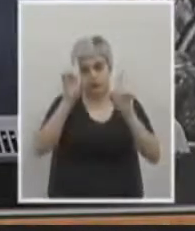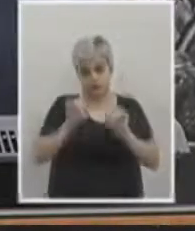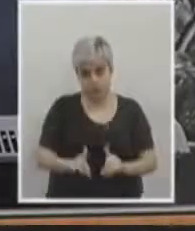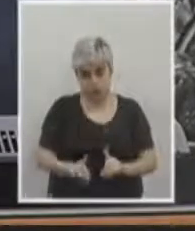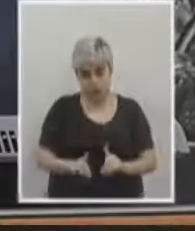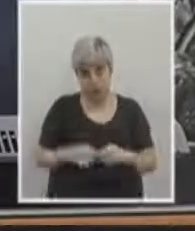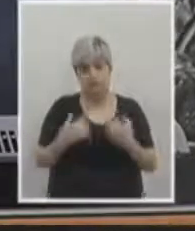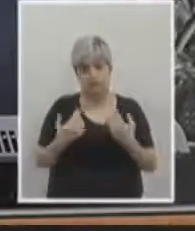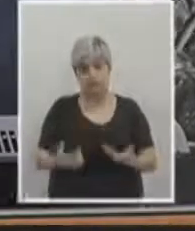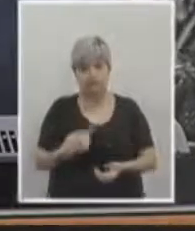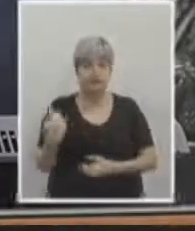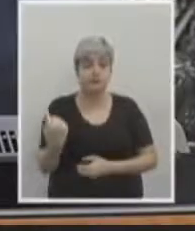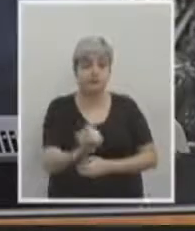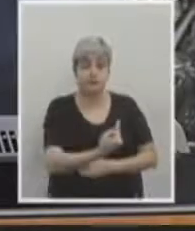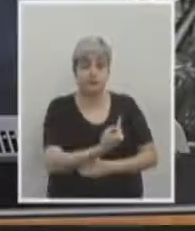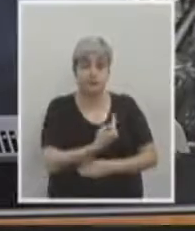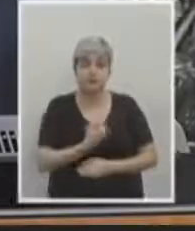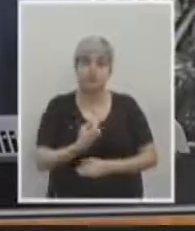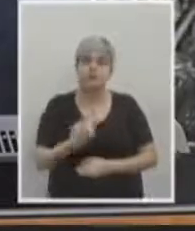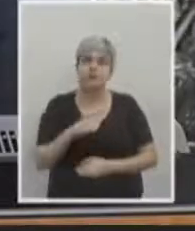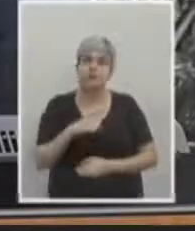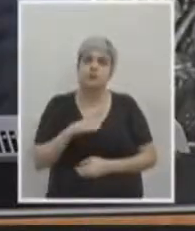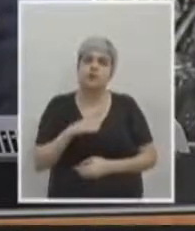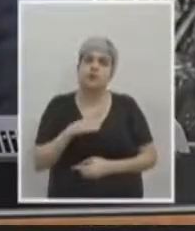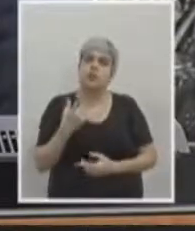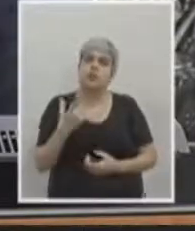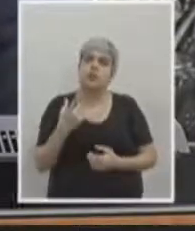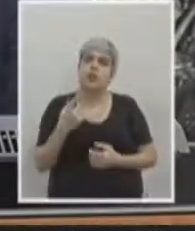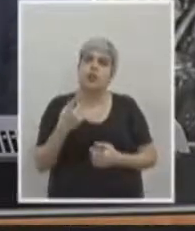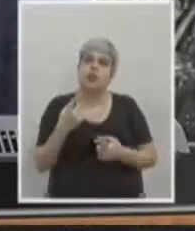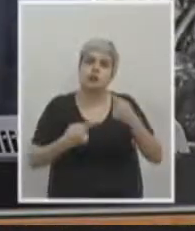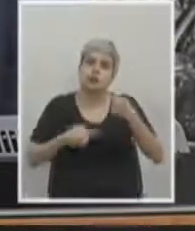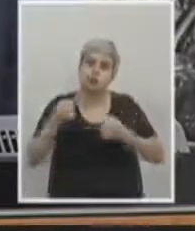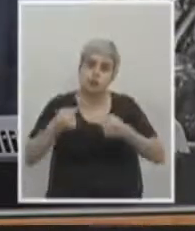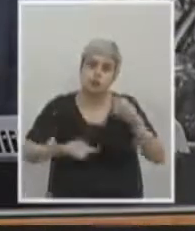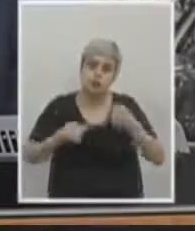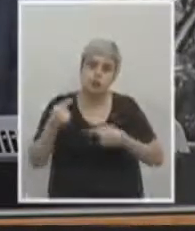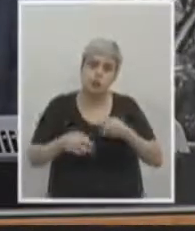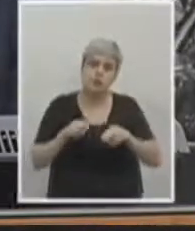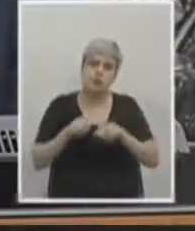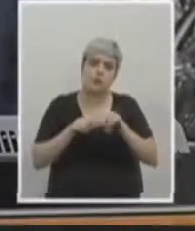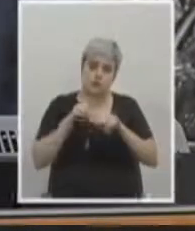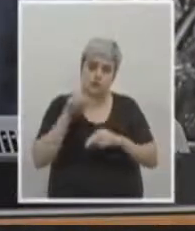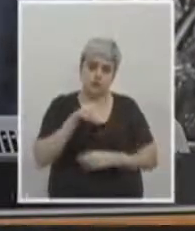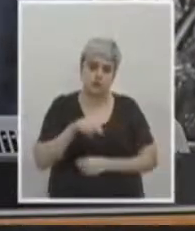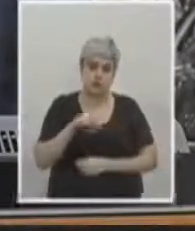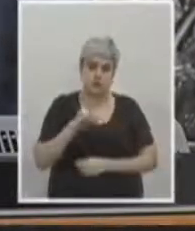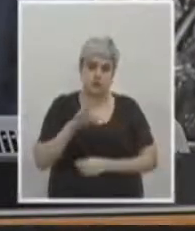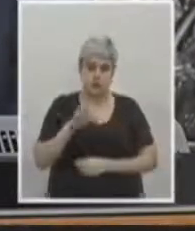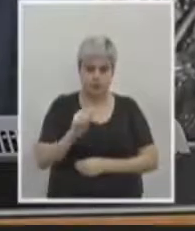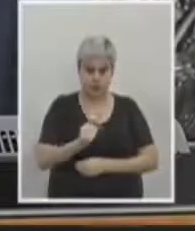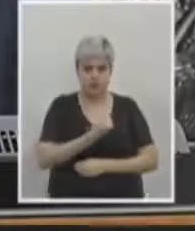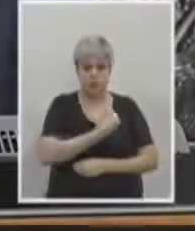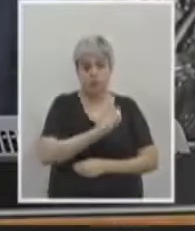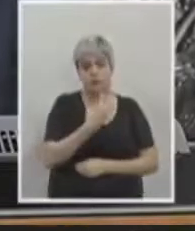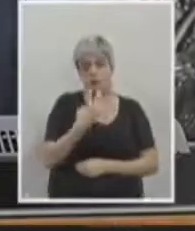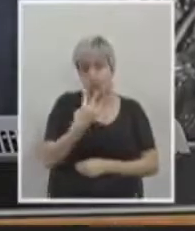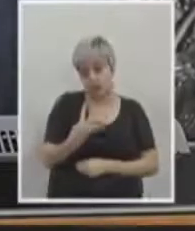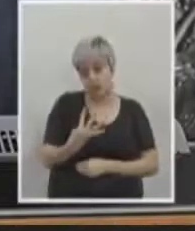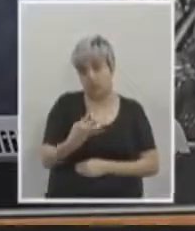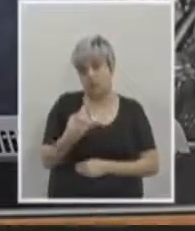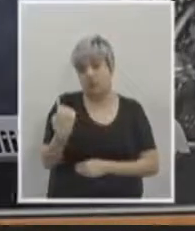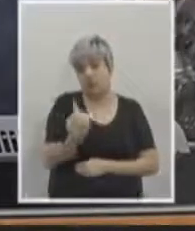E quando nós levantamos essa discussão em relação a essa nota técnica 4, nós já havíamos